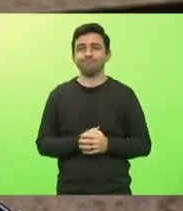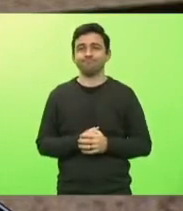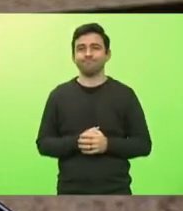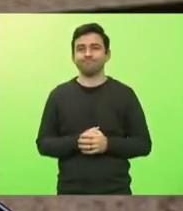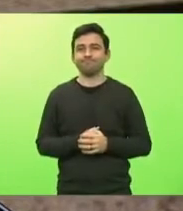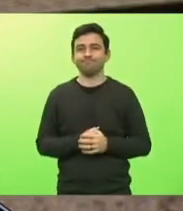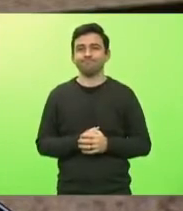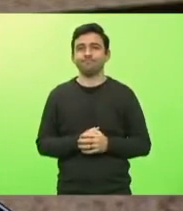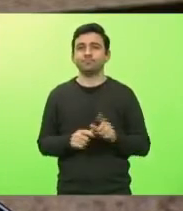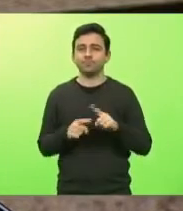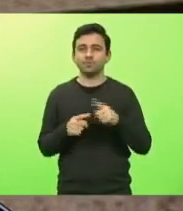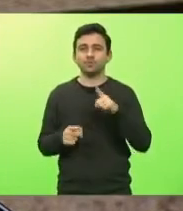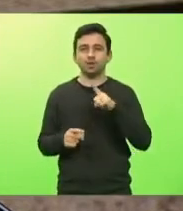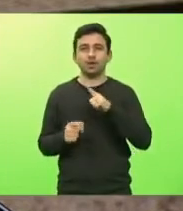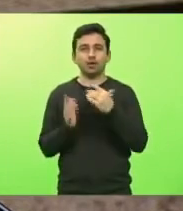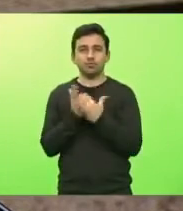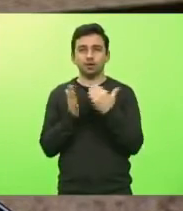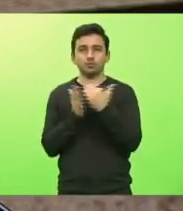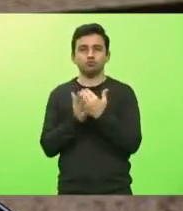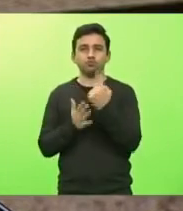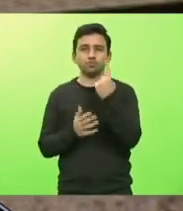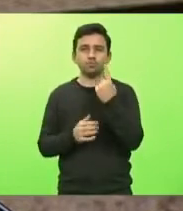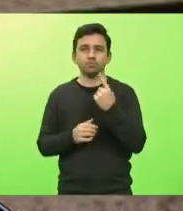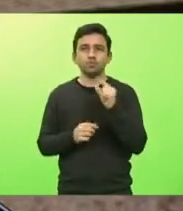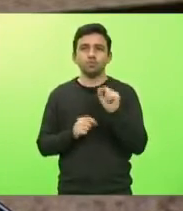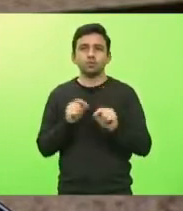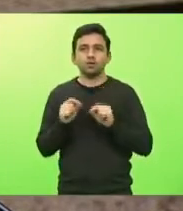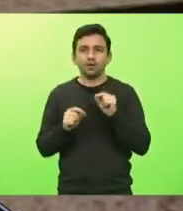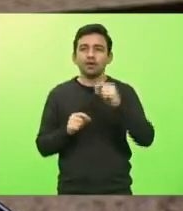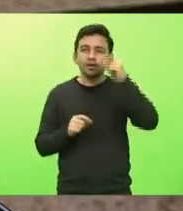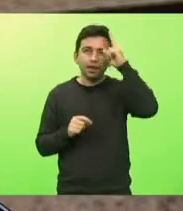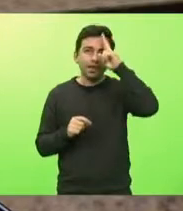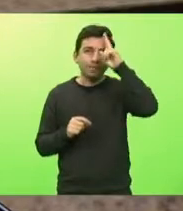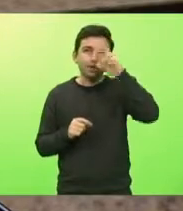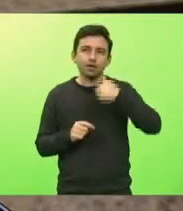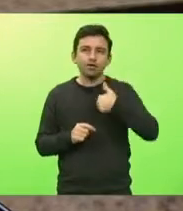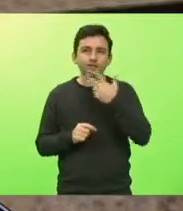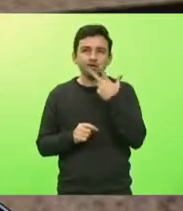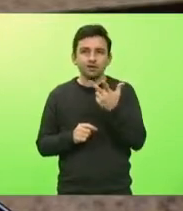Mas ainda tem mais um negocinho aqui. Lembra que eu falei também que